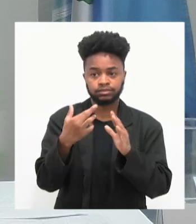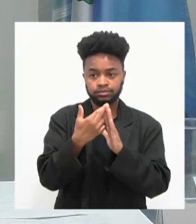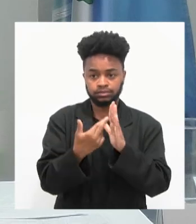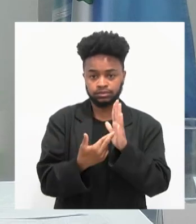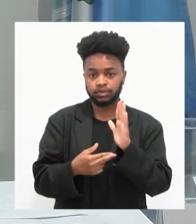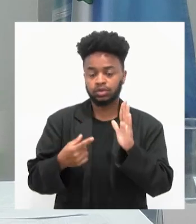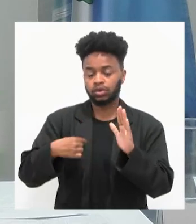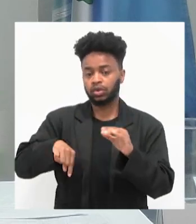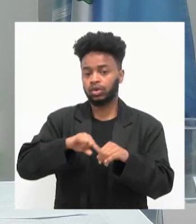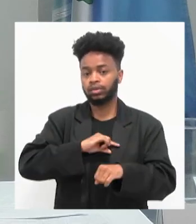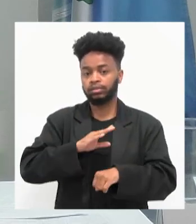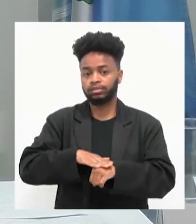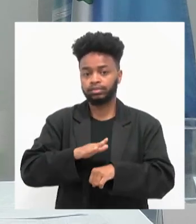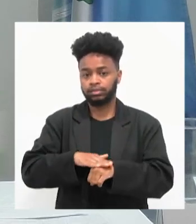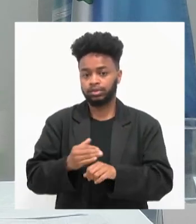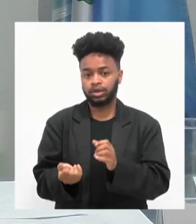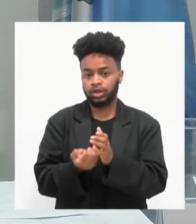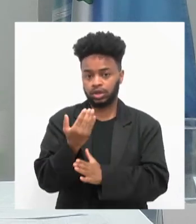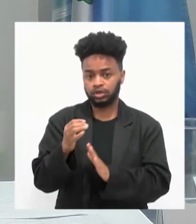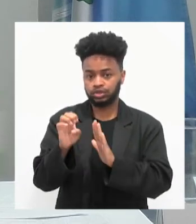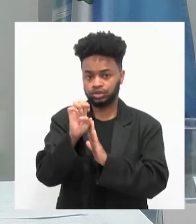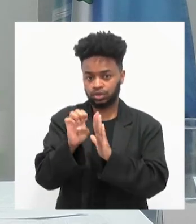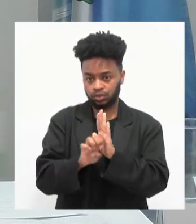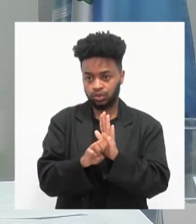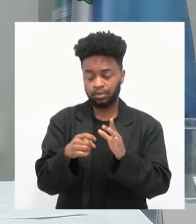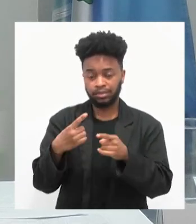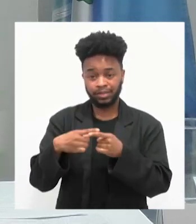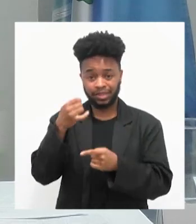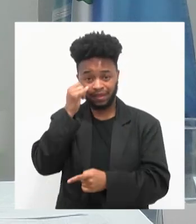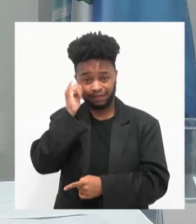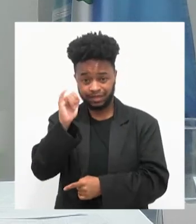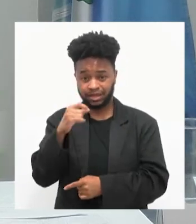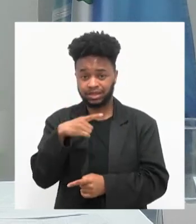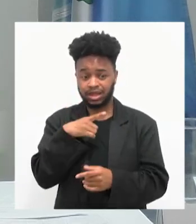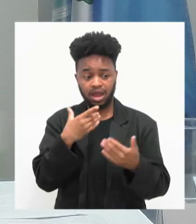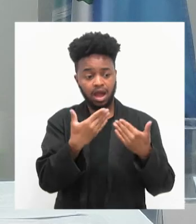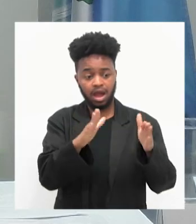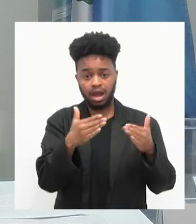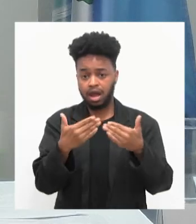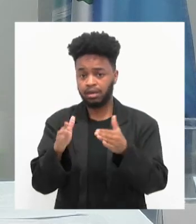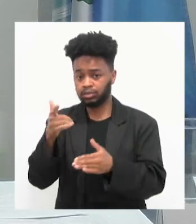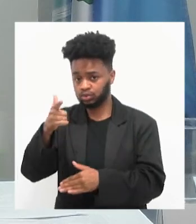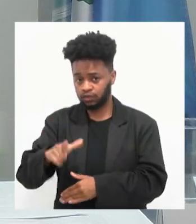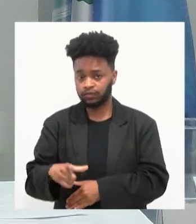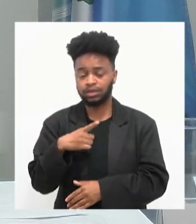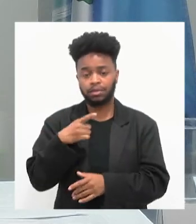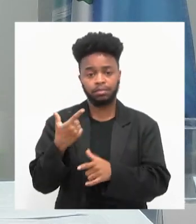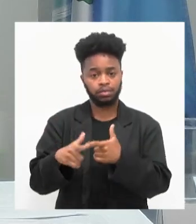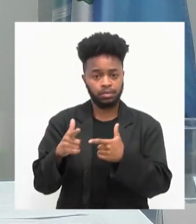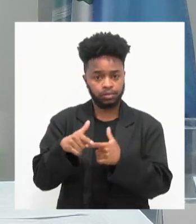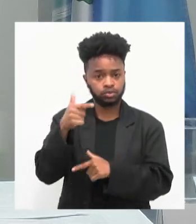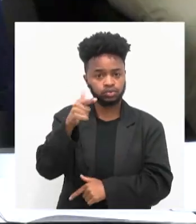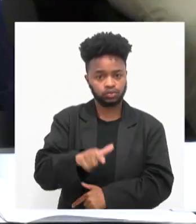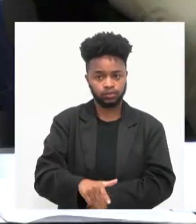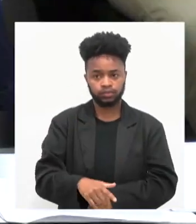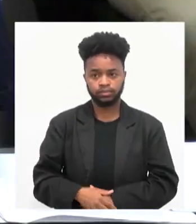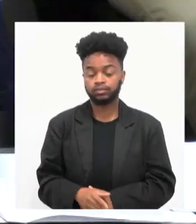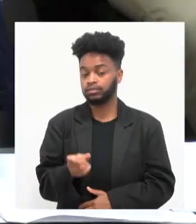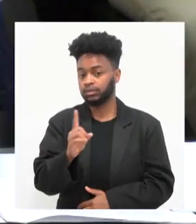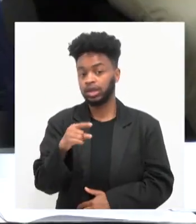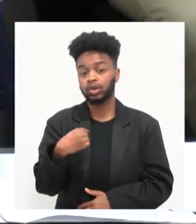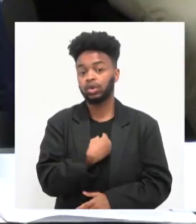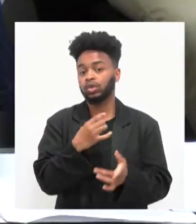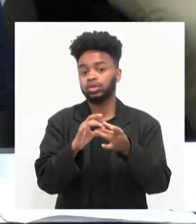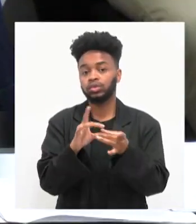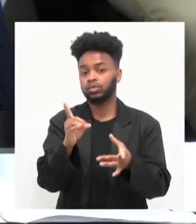mesmos estabelecemos dentro do Estatuto da Blitz, para evitar, porque vai abrir mais 4, 5 pátios, vai nos dar mais dor de cabeça. Não, deputado, nós não